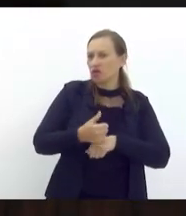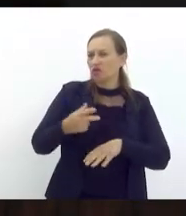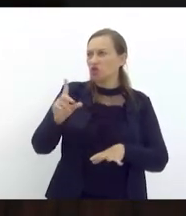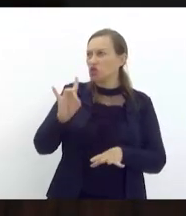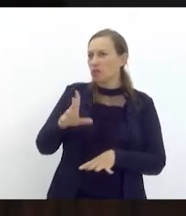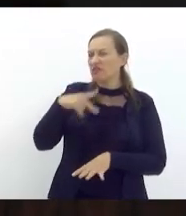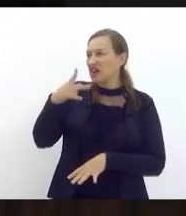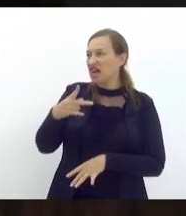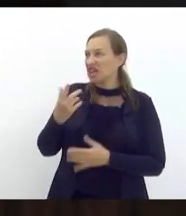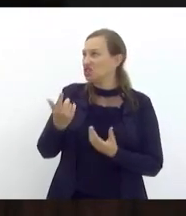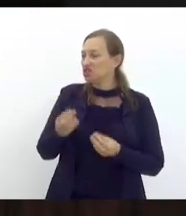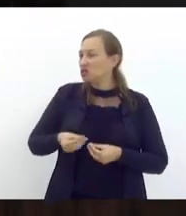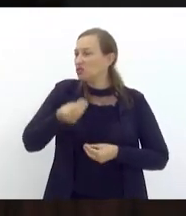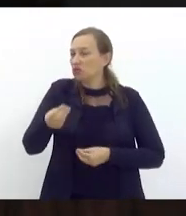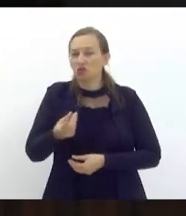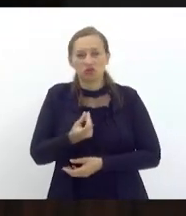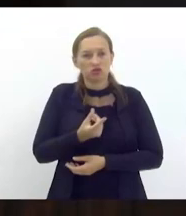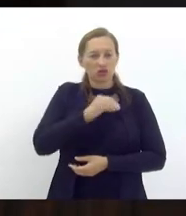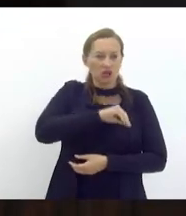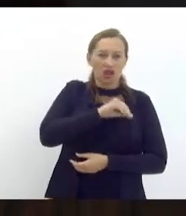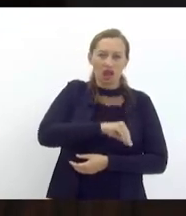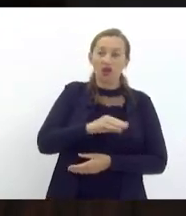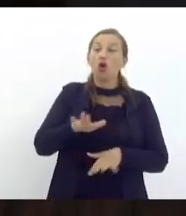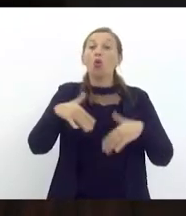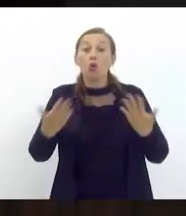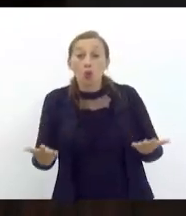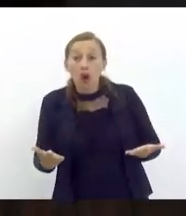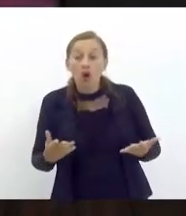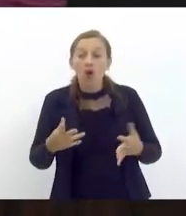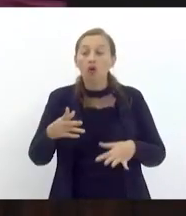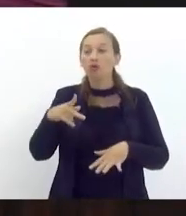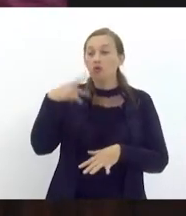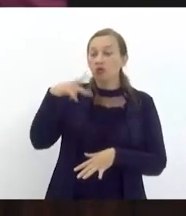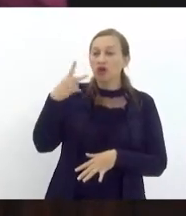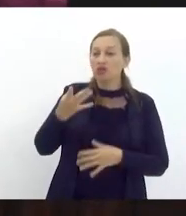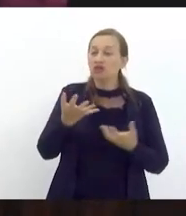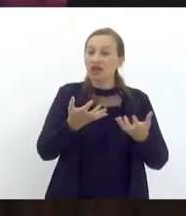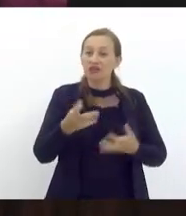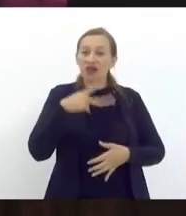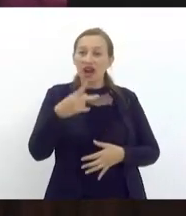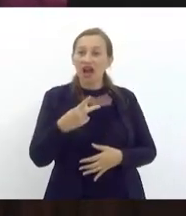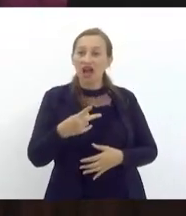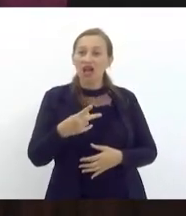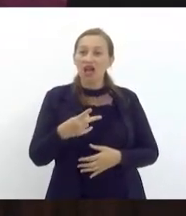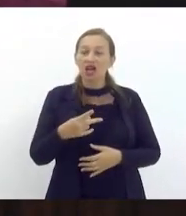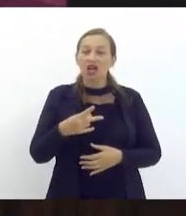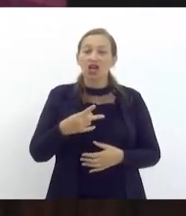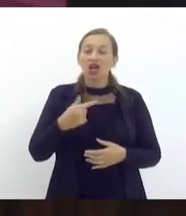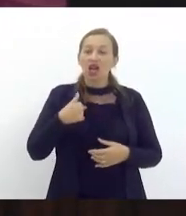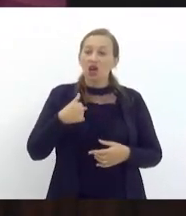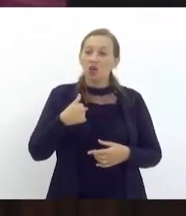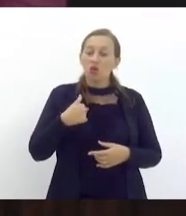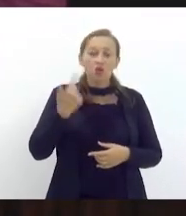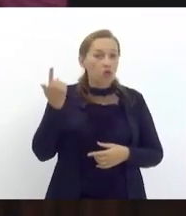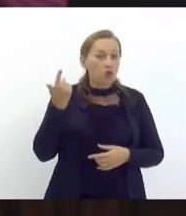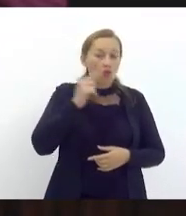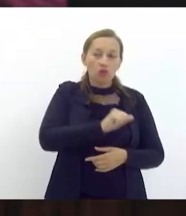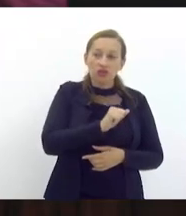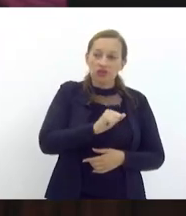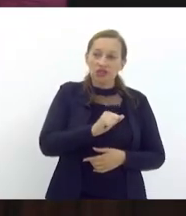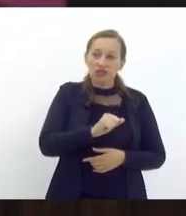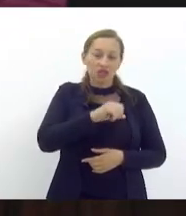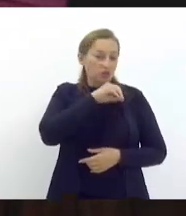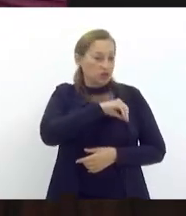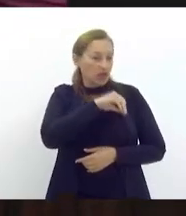qual político Deputado Gualberto não quer sair do seu mandato e dizer eu dei o máximo de aumento que eu podia dar para o policial